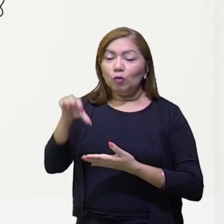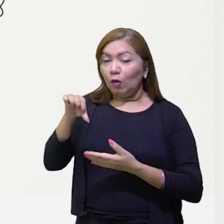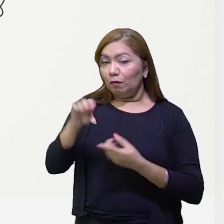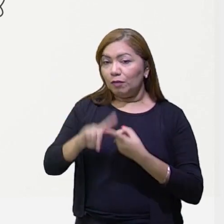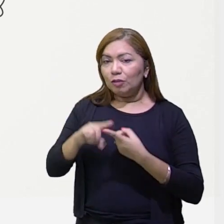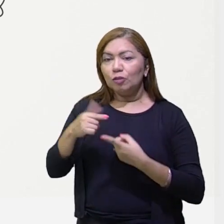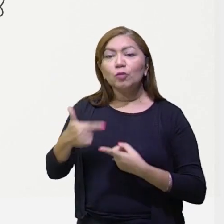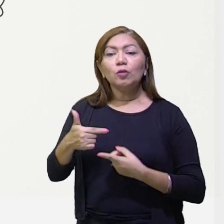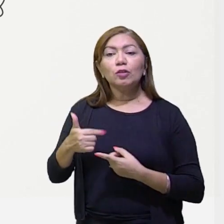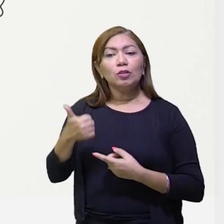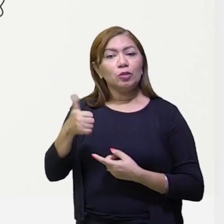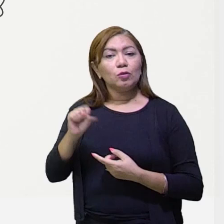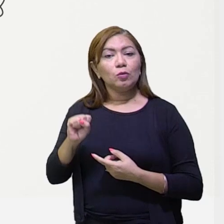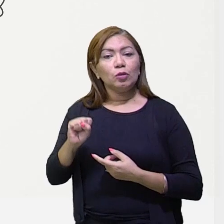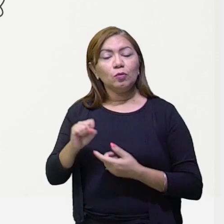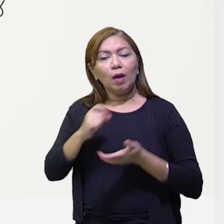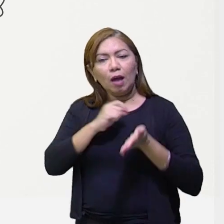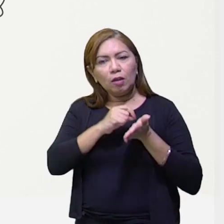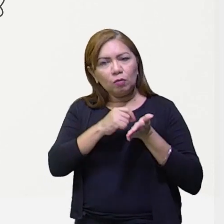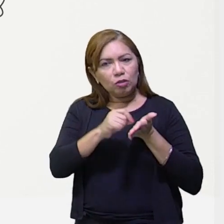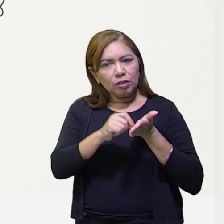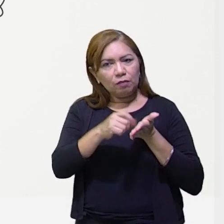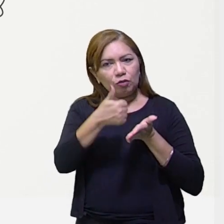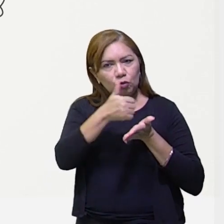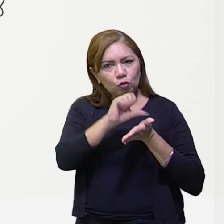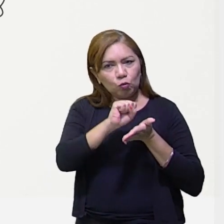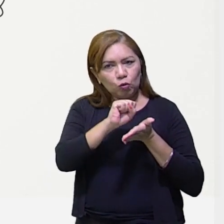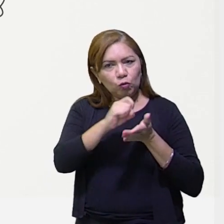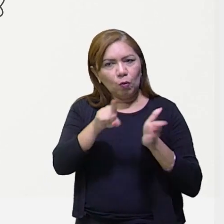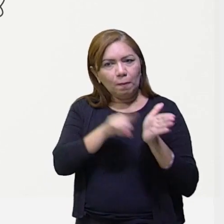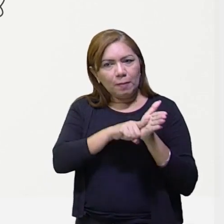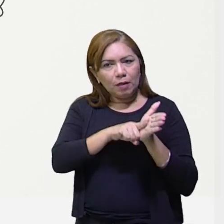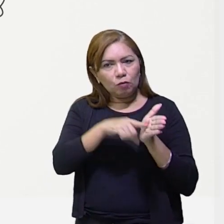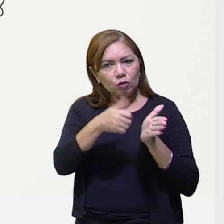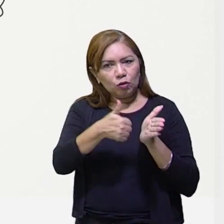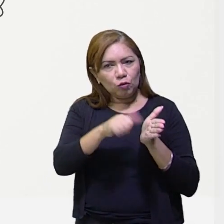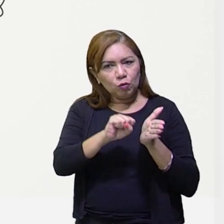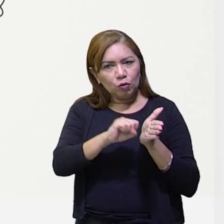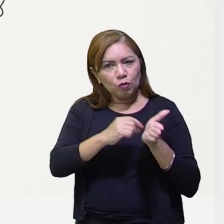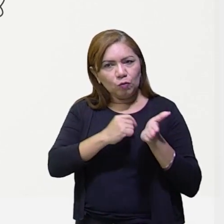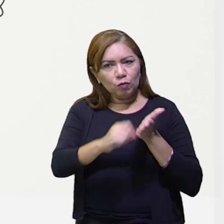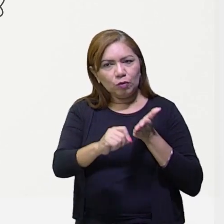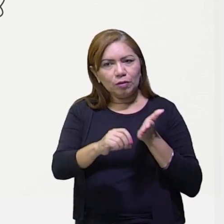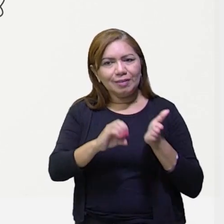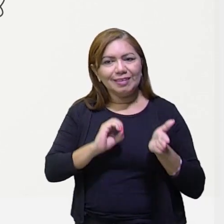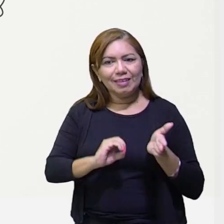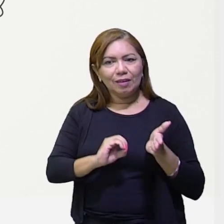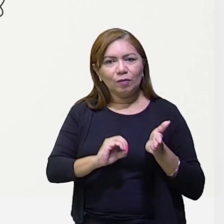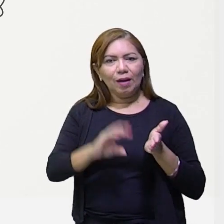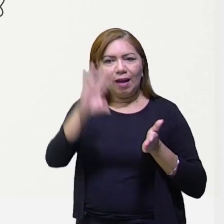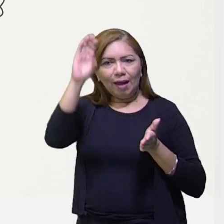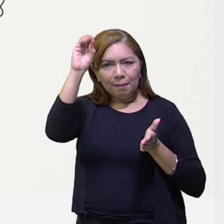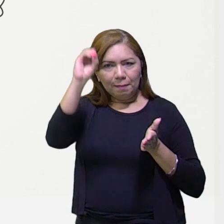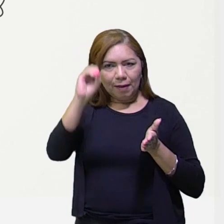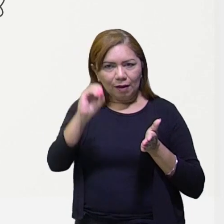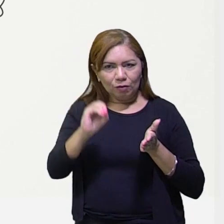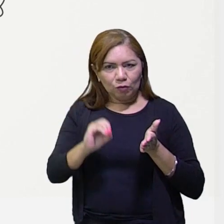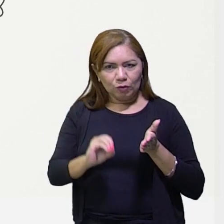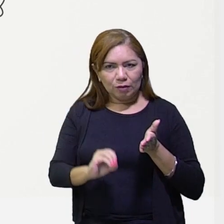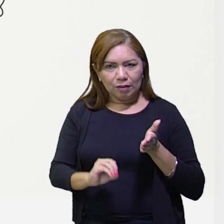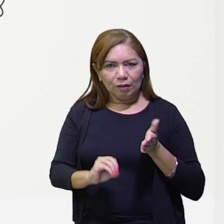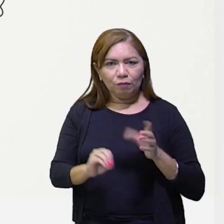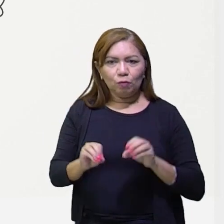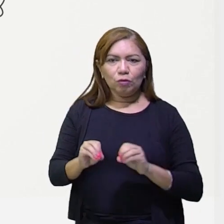2, 18. 18 menos 18, 0. Aí eu vou baixar quem?